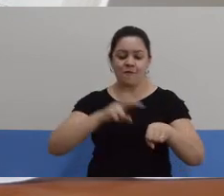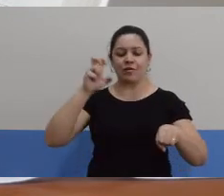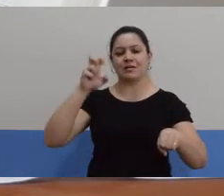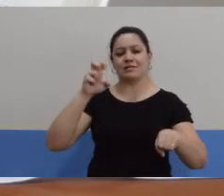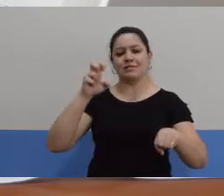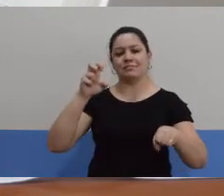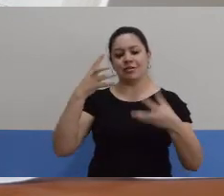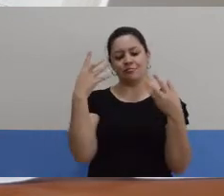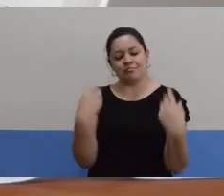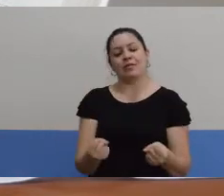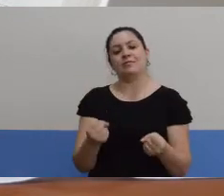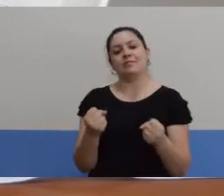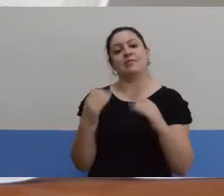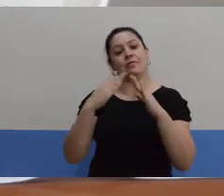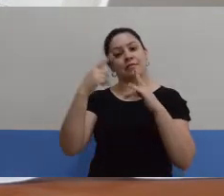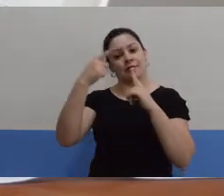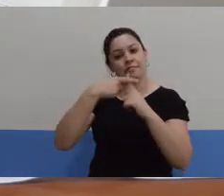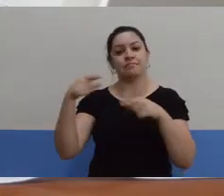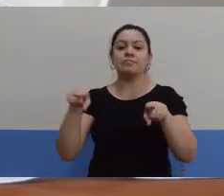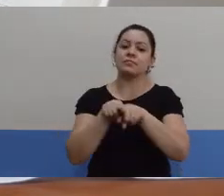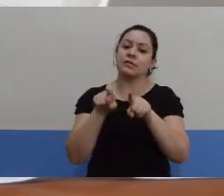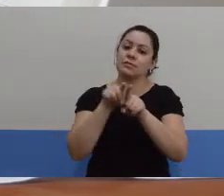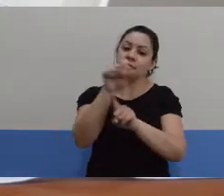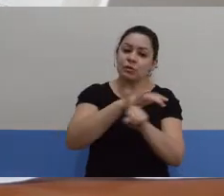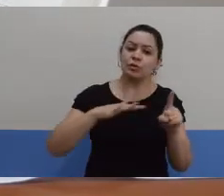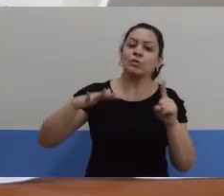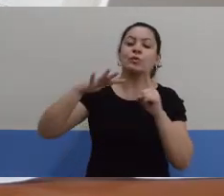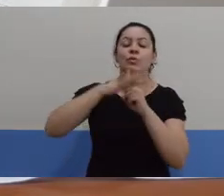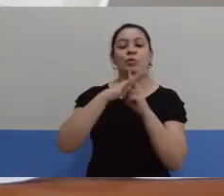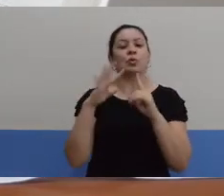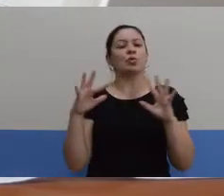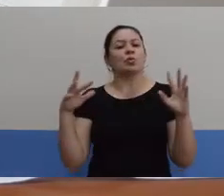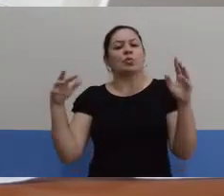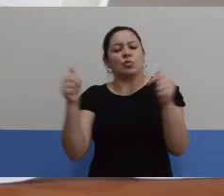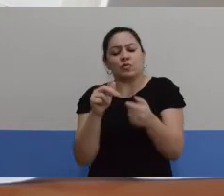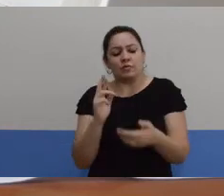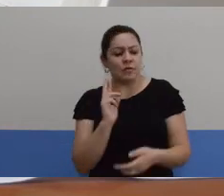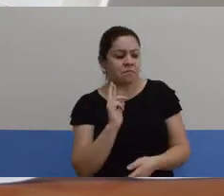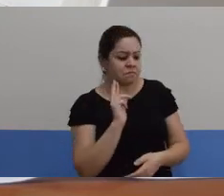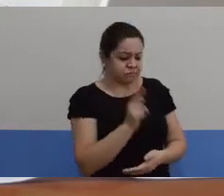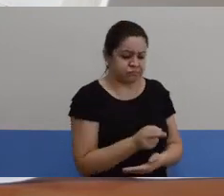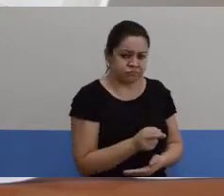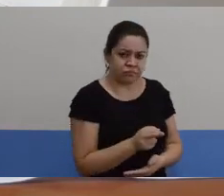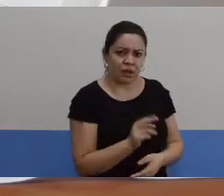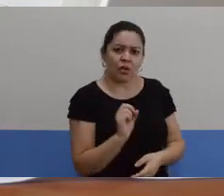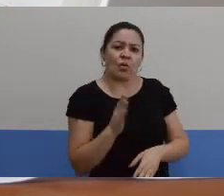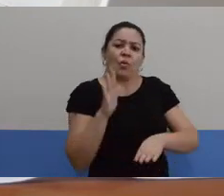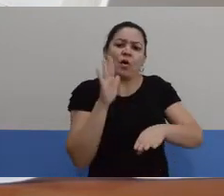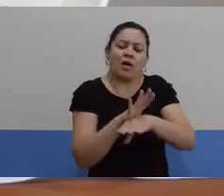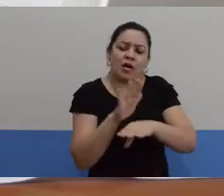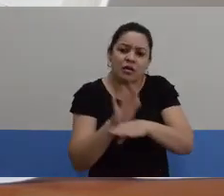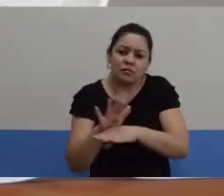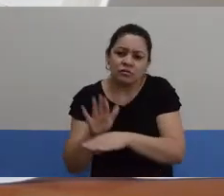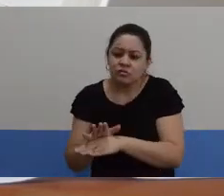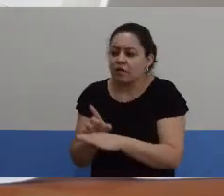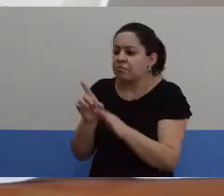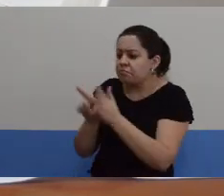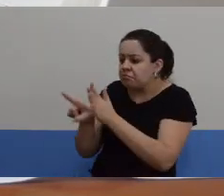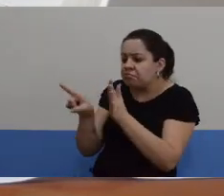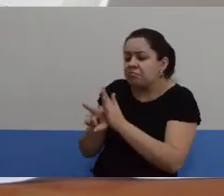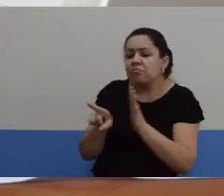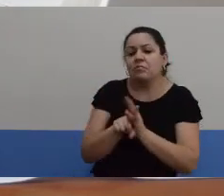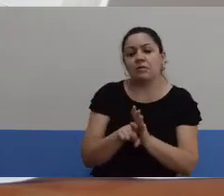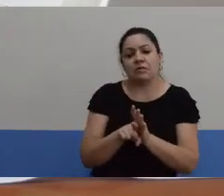sociedade. Então, que tudo aquilo que eu for responder ou até ajudar, perguntando, eu me